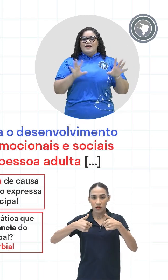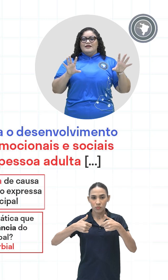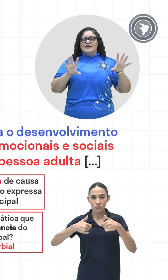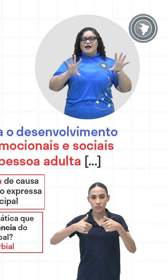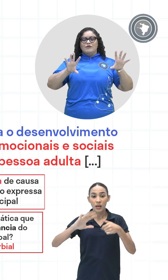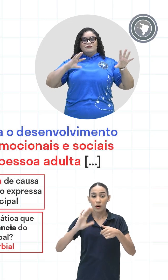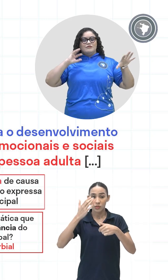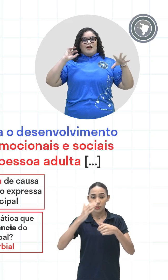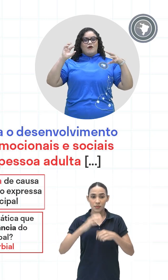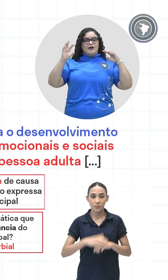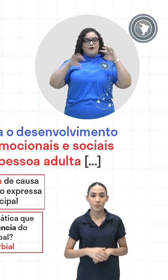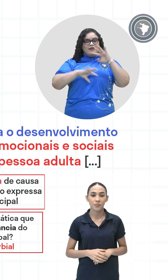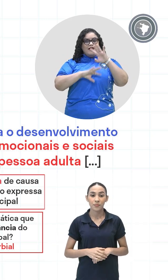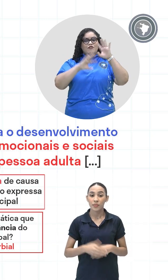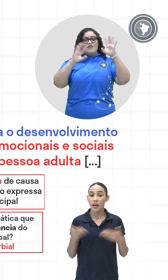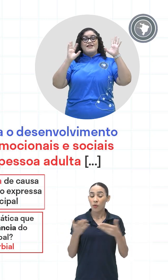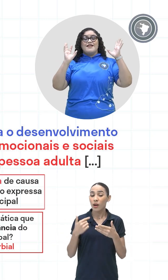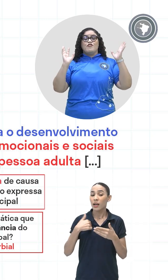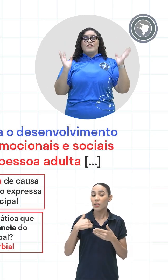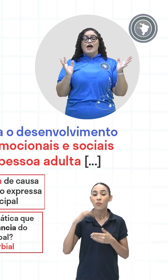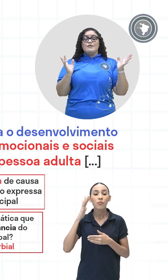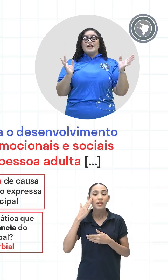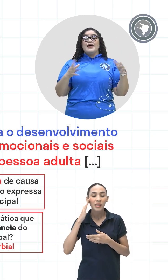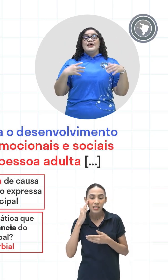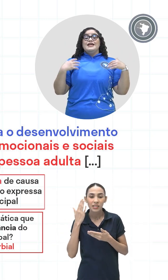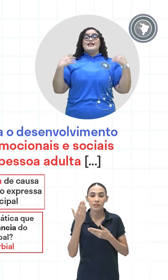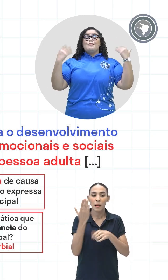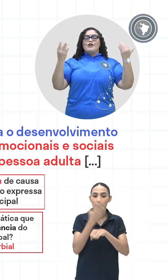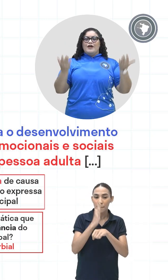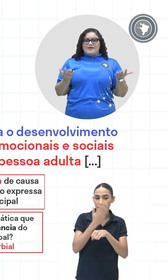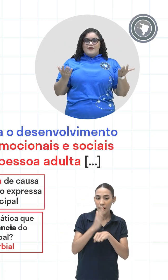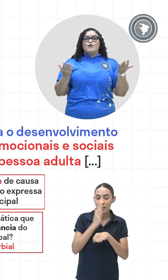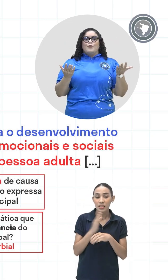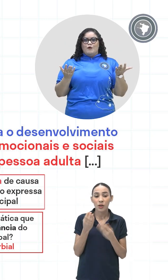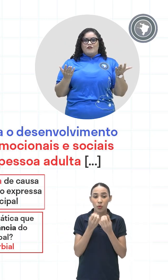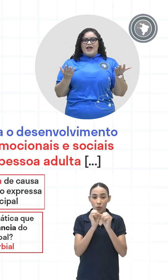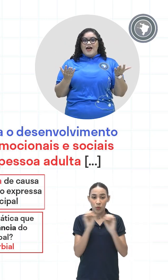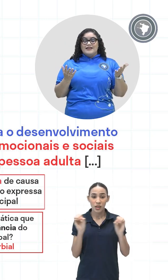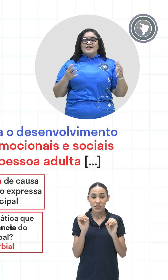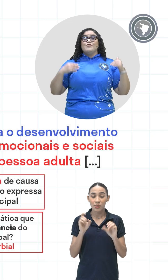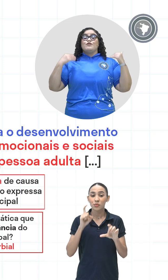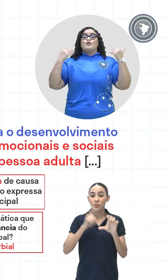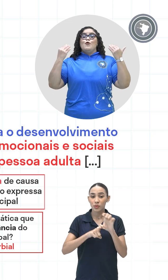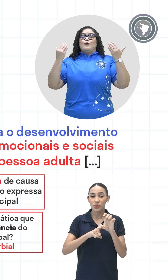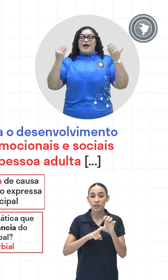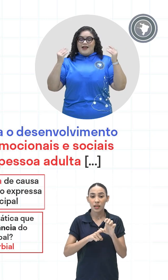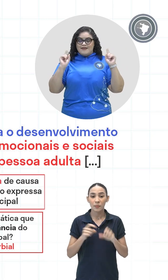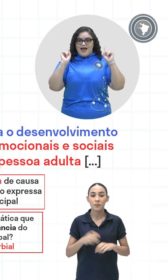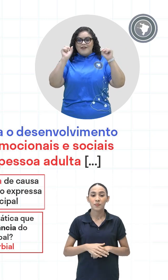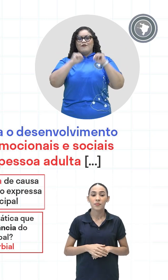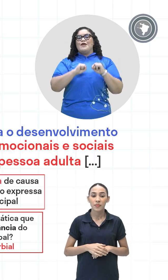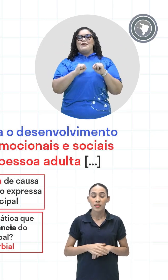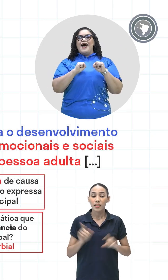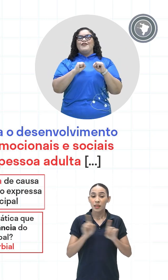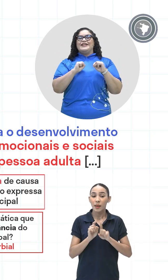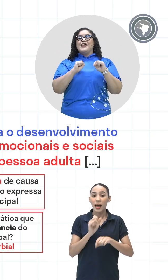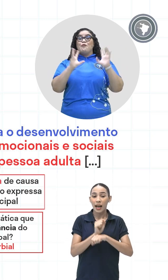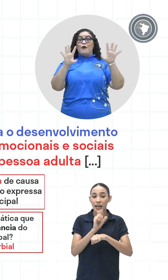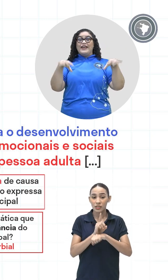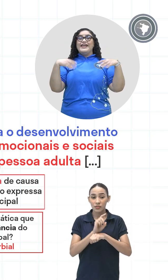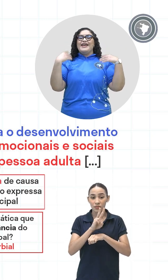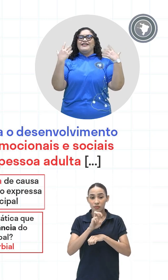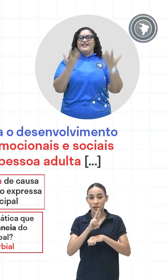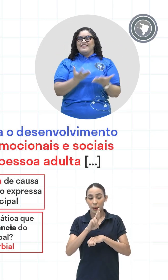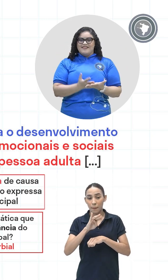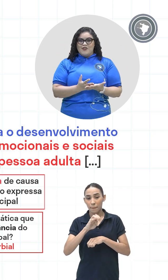ok? Então, agora que eu entendi essa dinâmica da minha oração subordinada, adverbial, né?